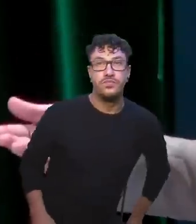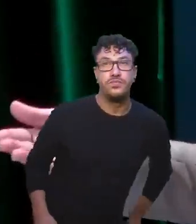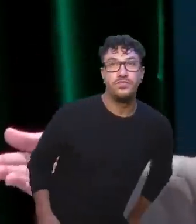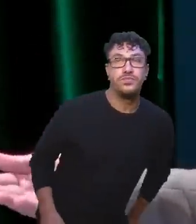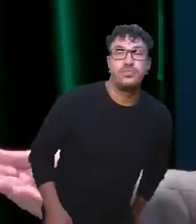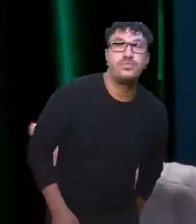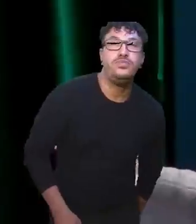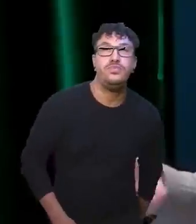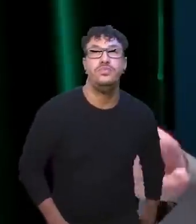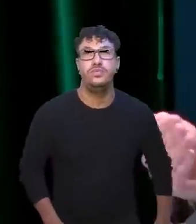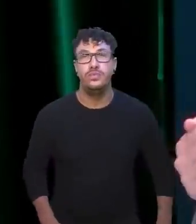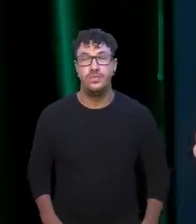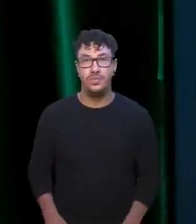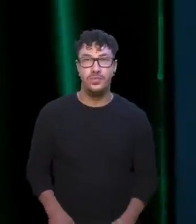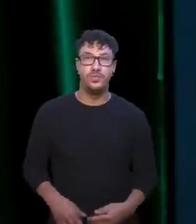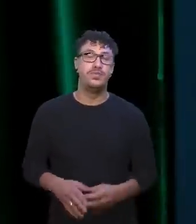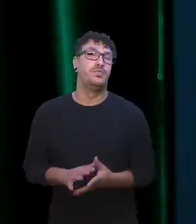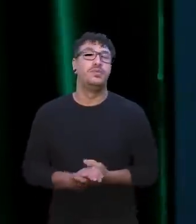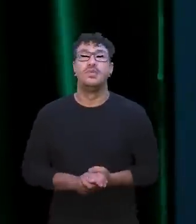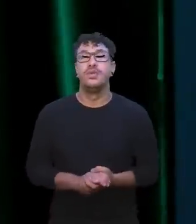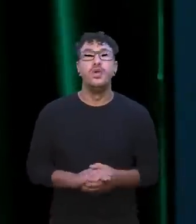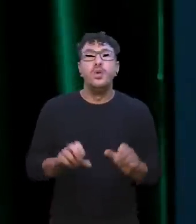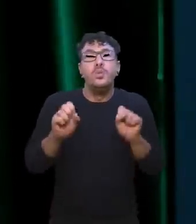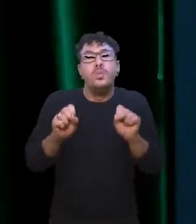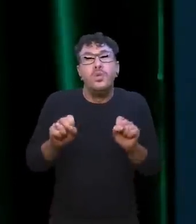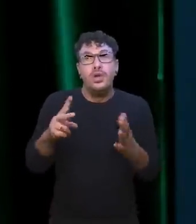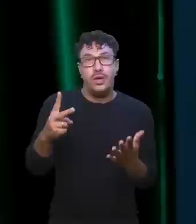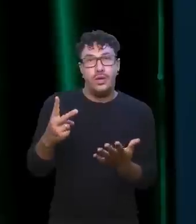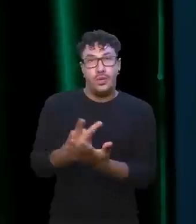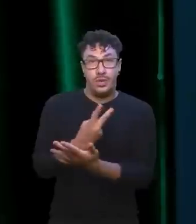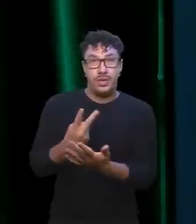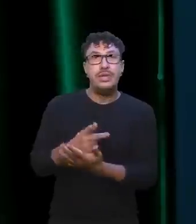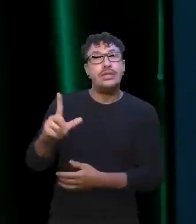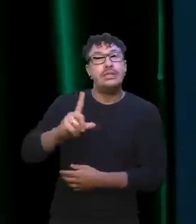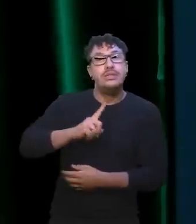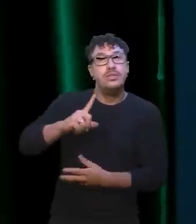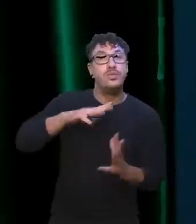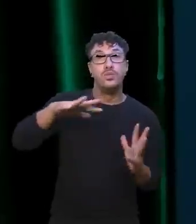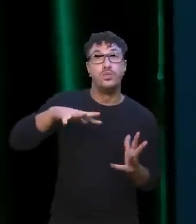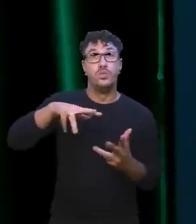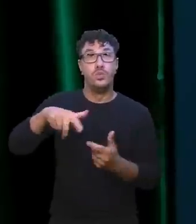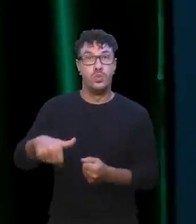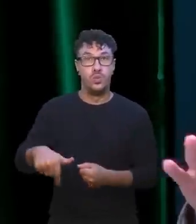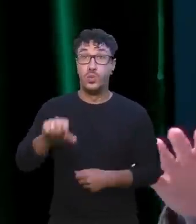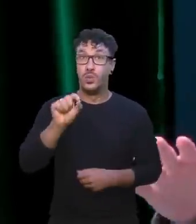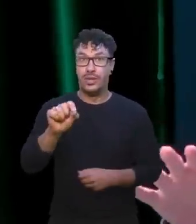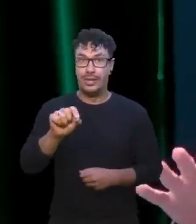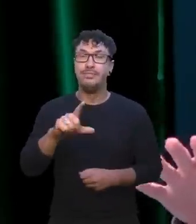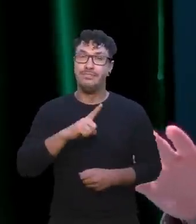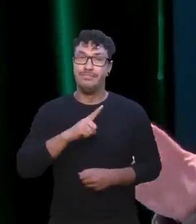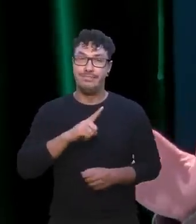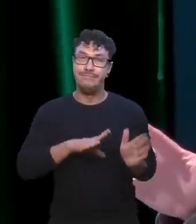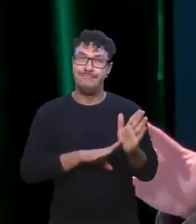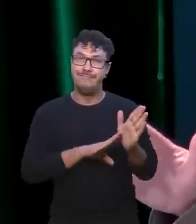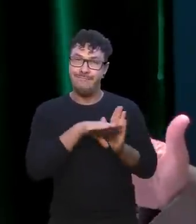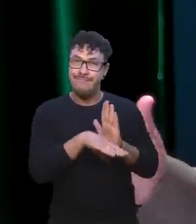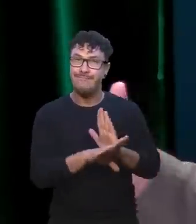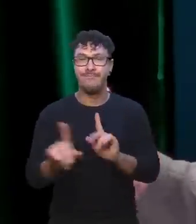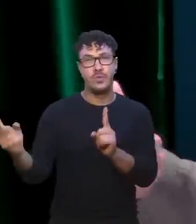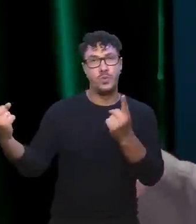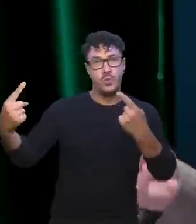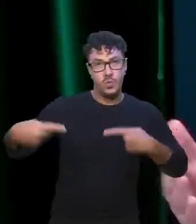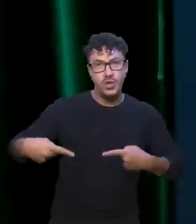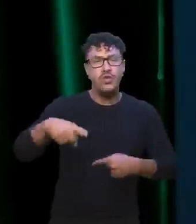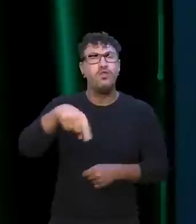falir, poderá cair novamente no mundo de provas e expiações. Então, estes neutros que ficam, e estão